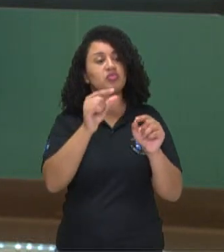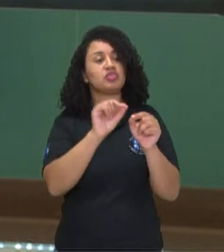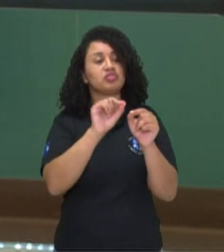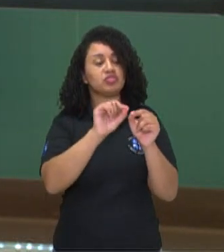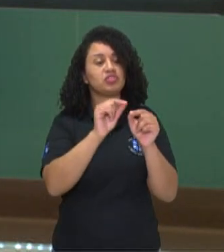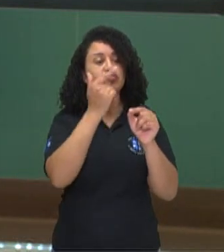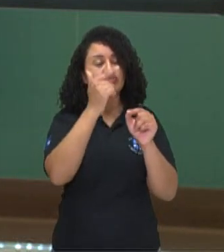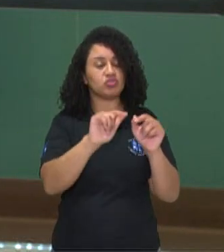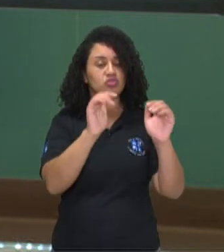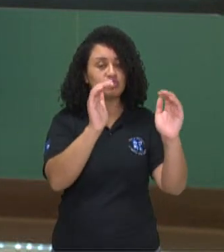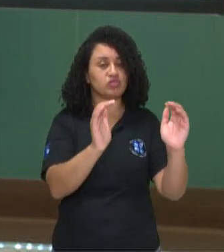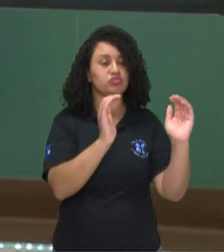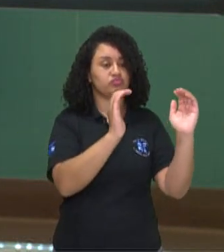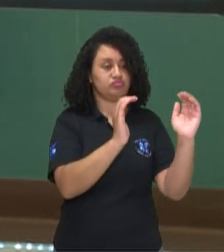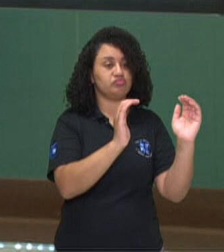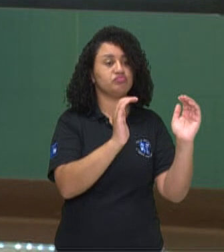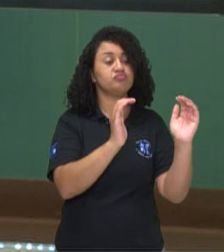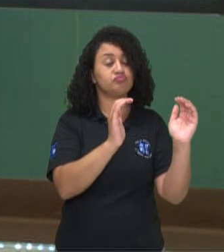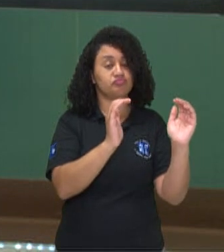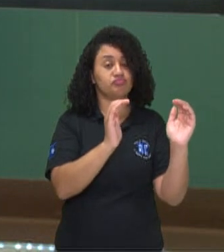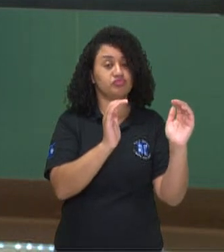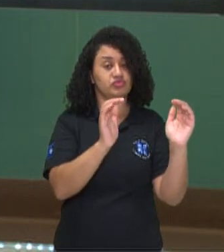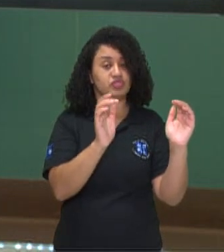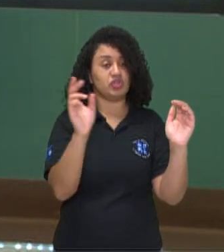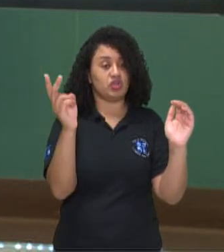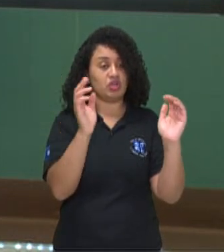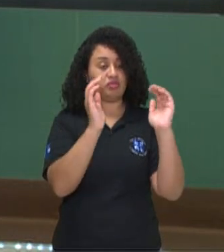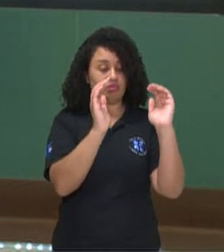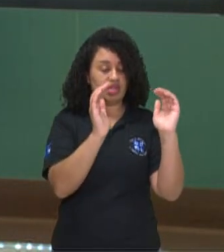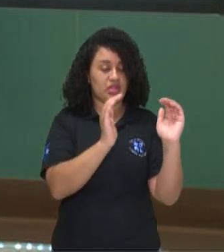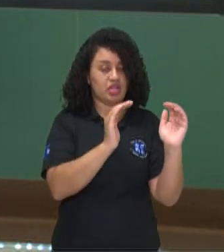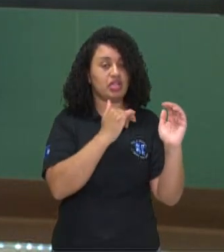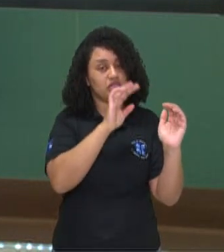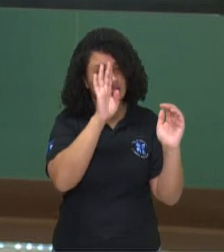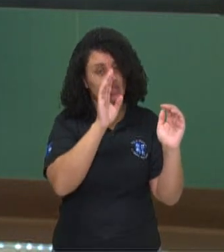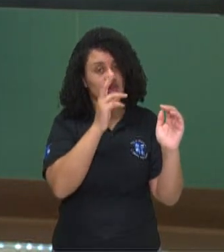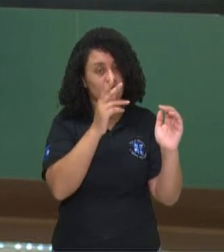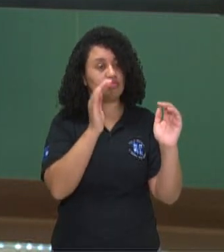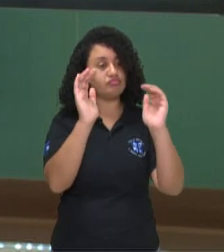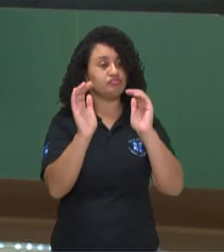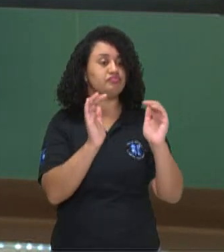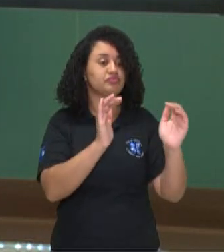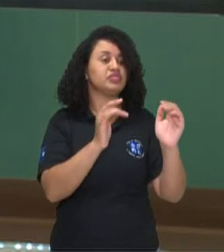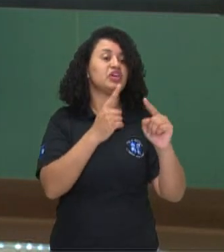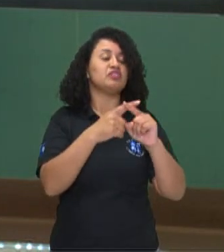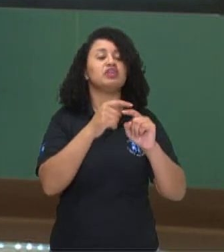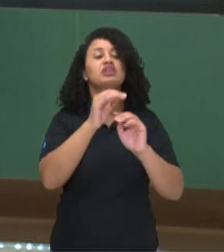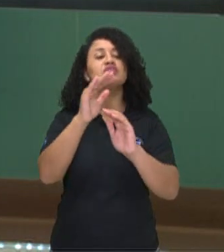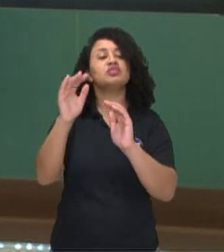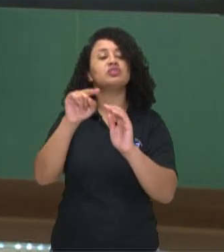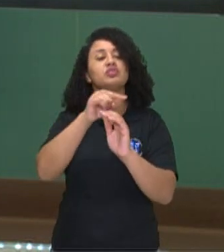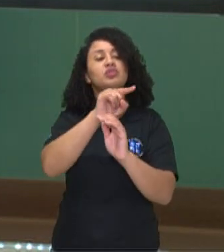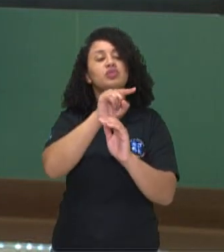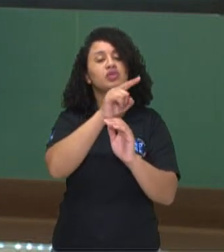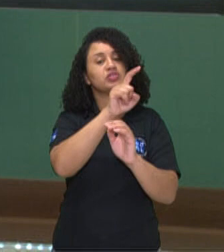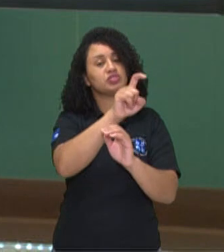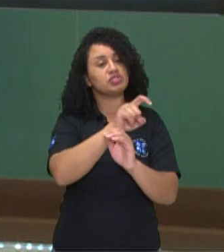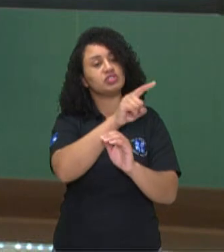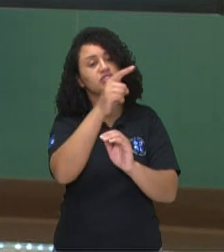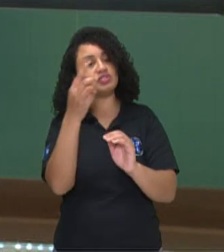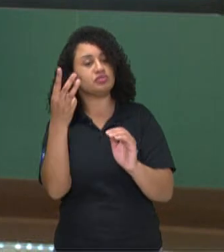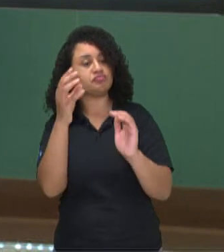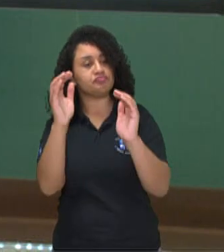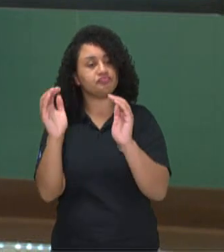colocar de novo o termo comum em evidência, ó, que vai ser esse parênteses. Então, vai ser um parênteses vezes o que sobrou de cada